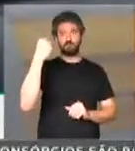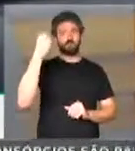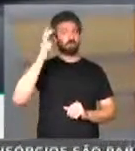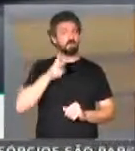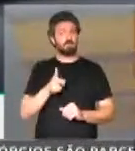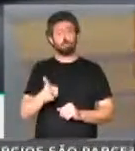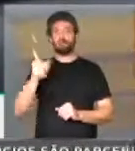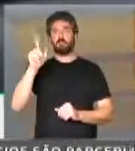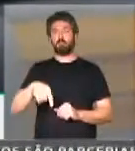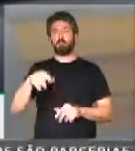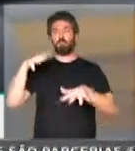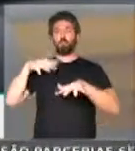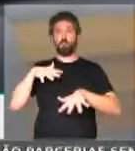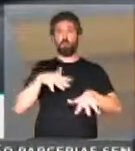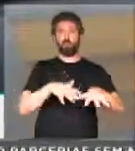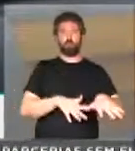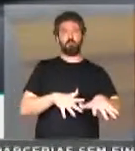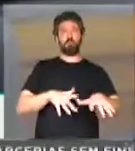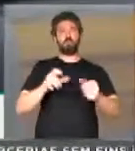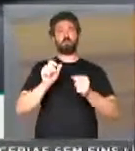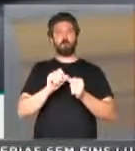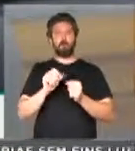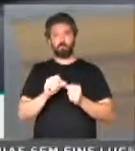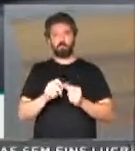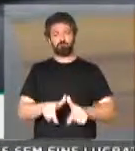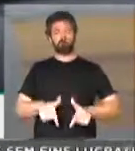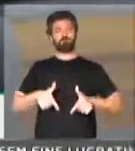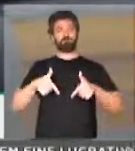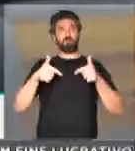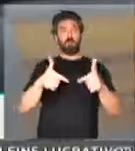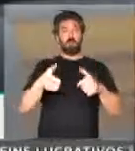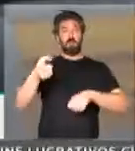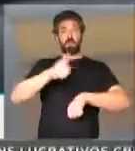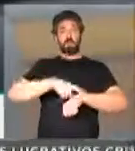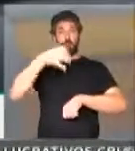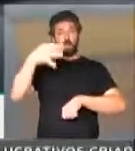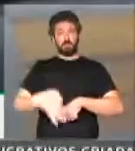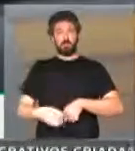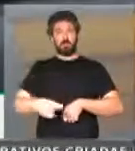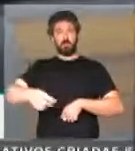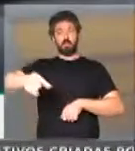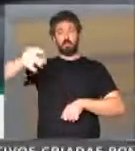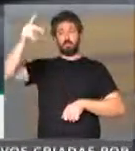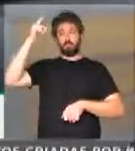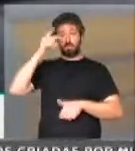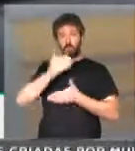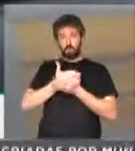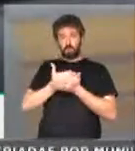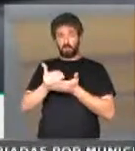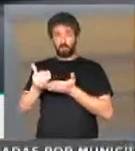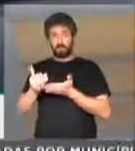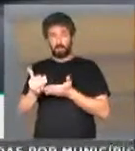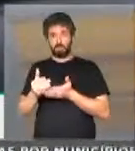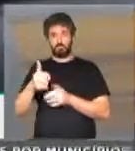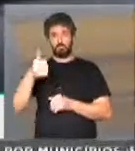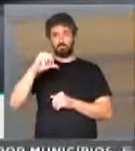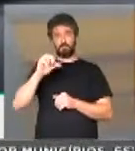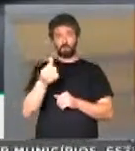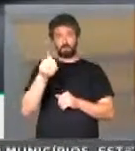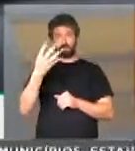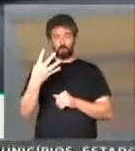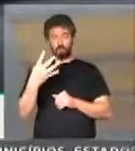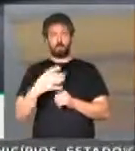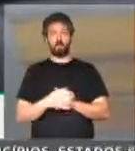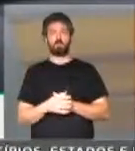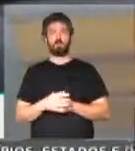que sempre foi um movimento que levantou quando era necessário, desde lá, no começo, em